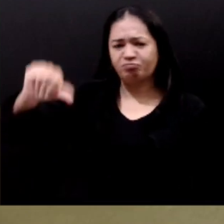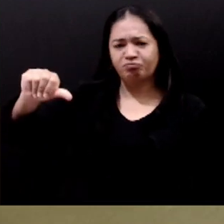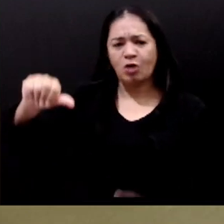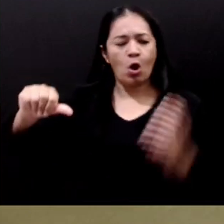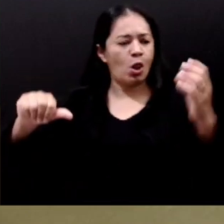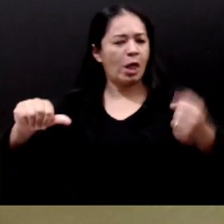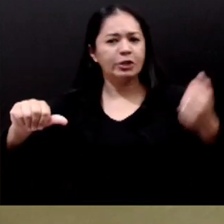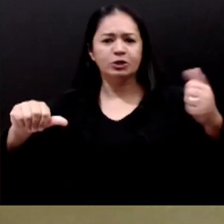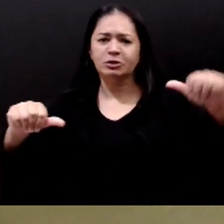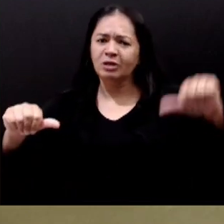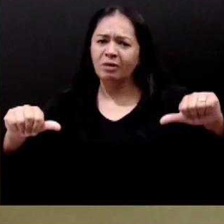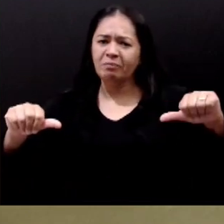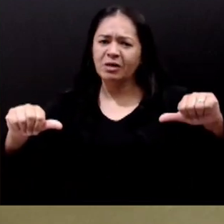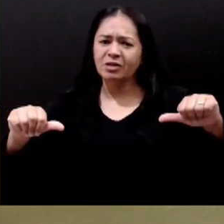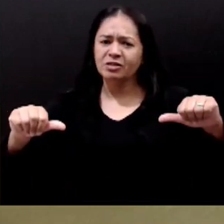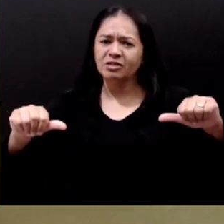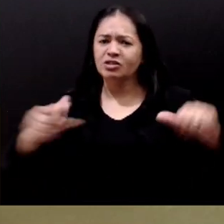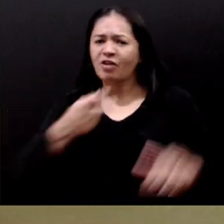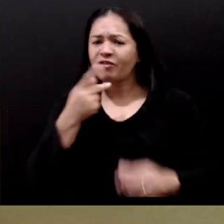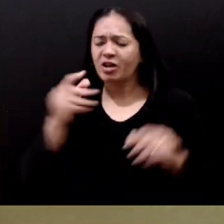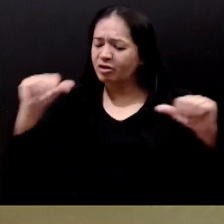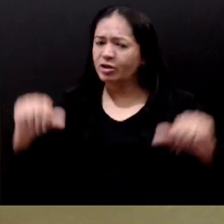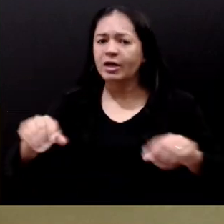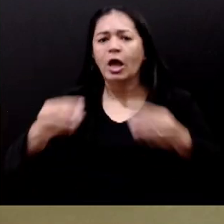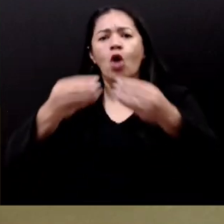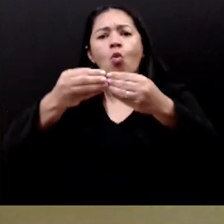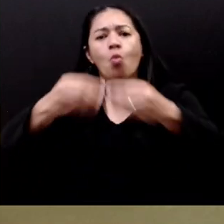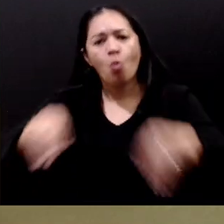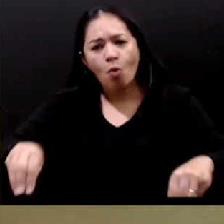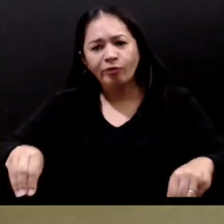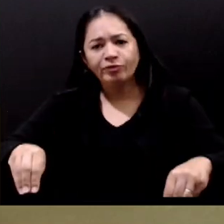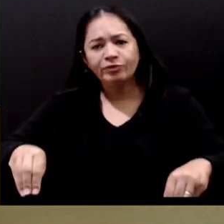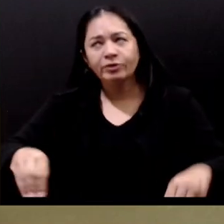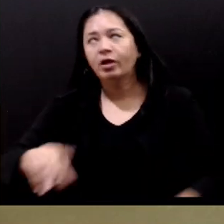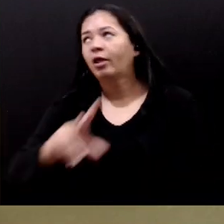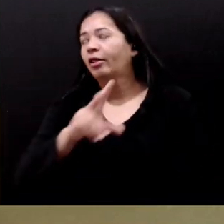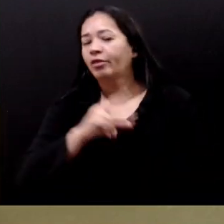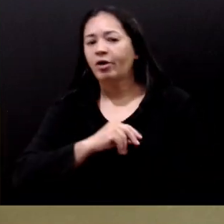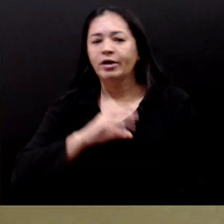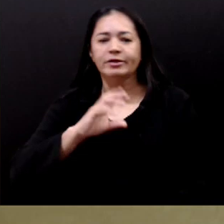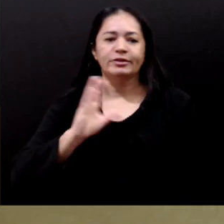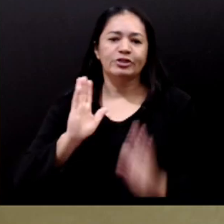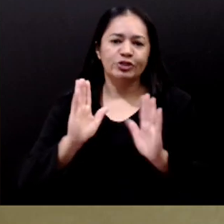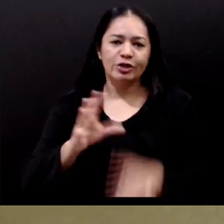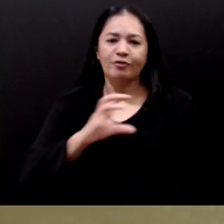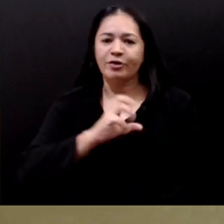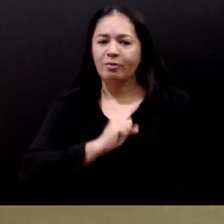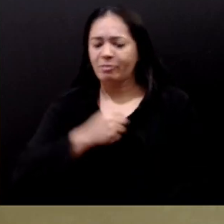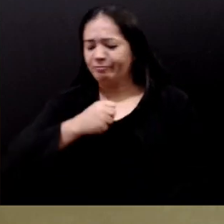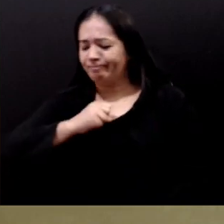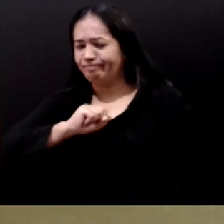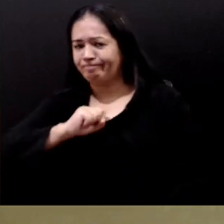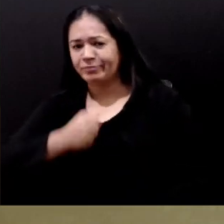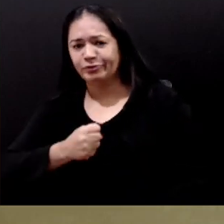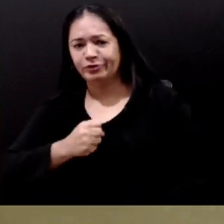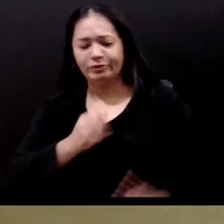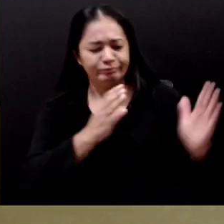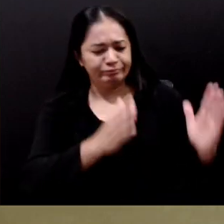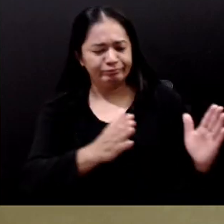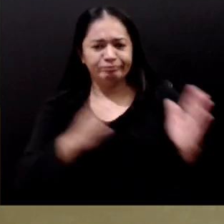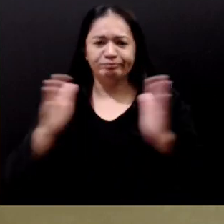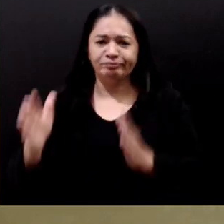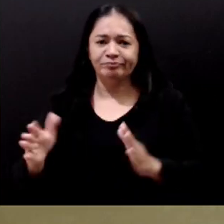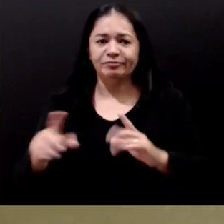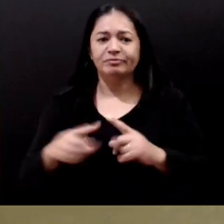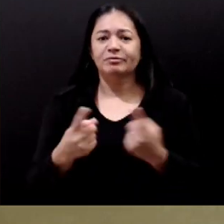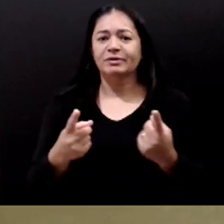coitado do ovo, né? Esse já foi amado e odiado em várias fases. E no meio de toda essa confusão, muitas pessoas